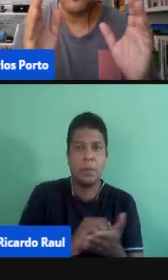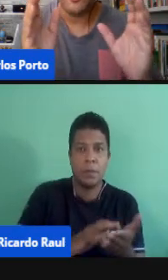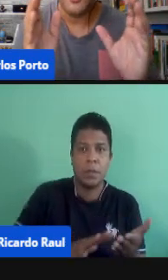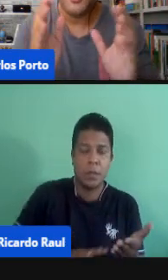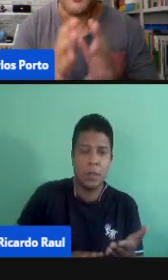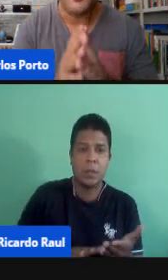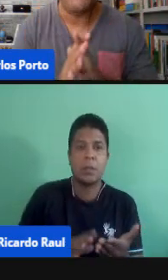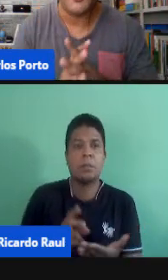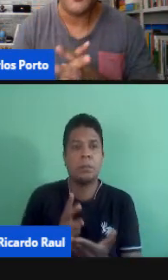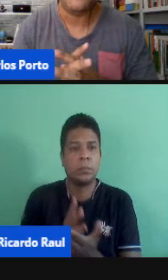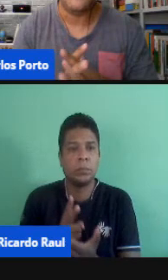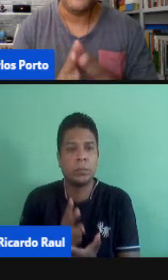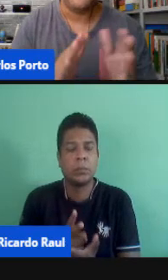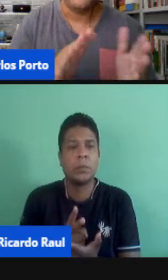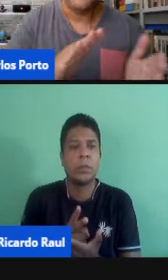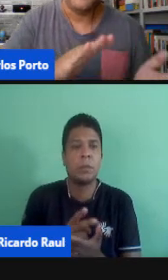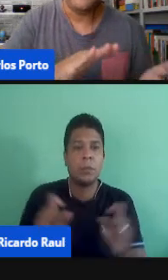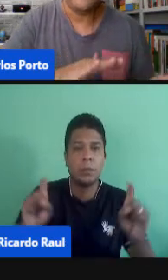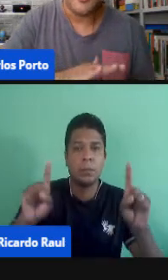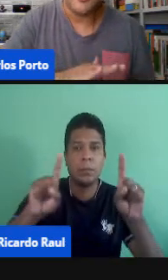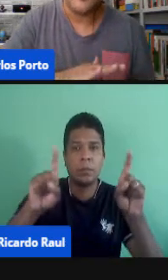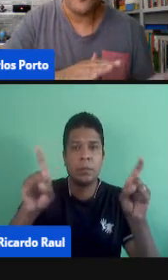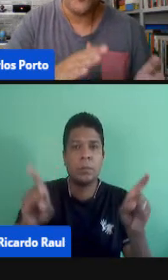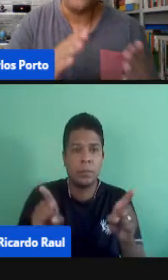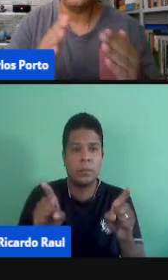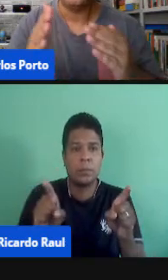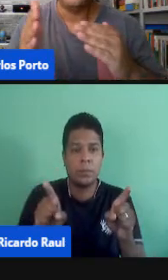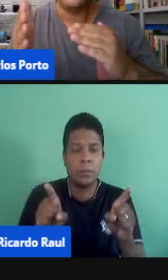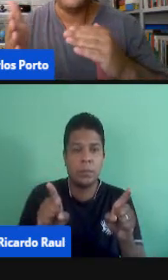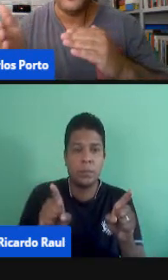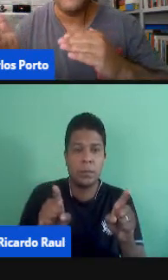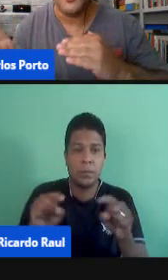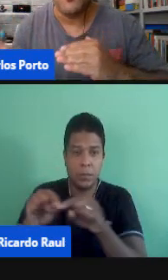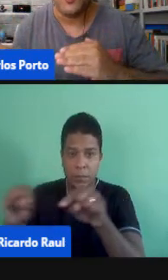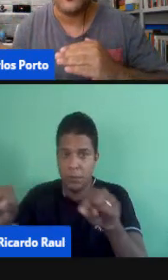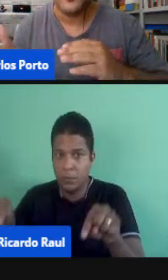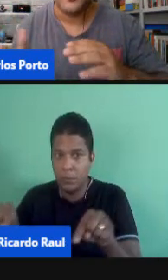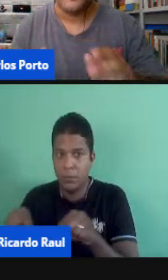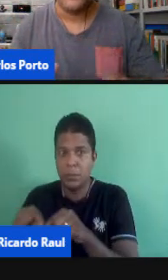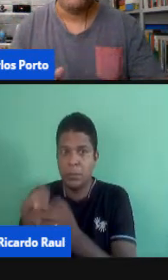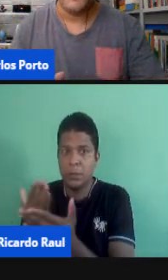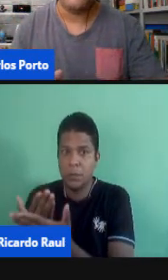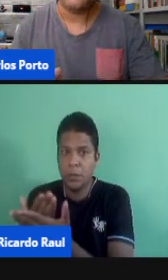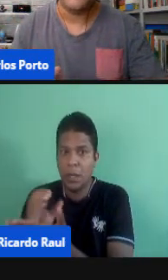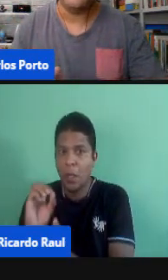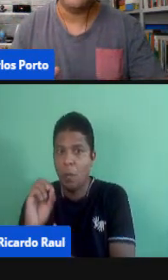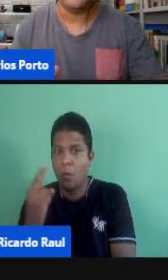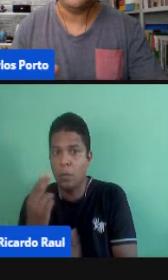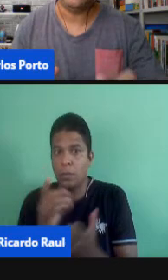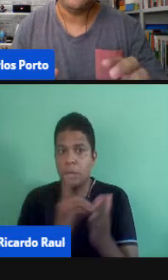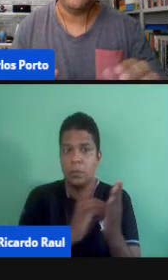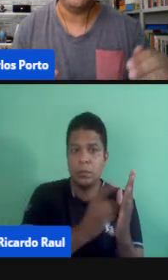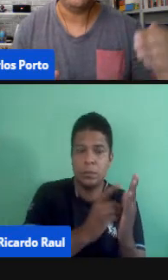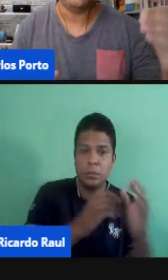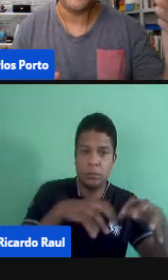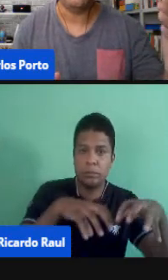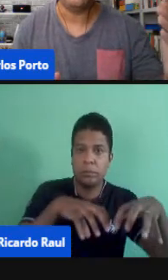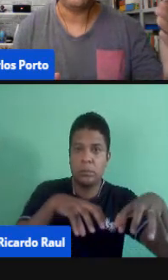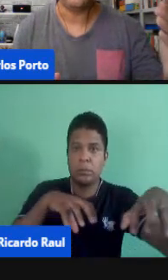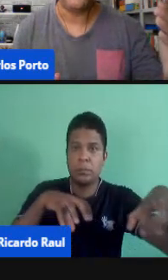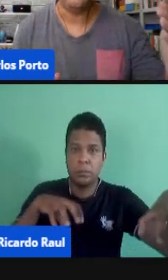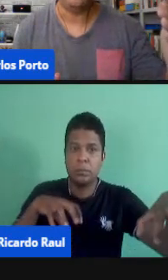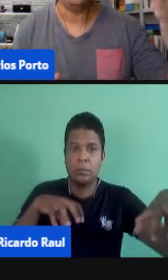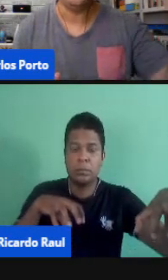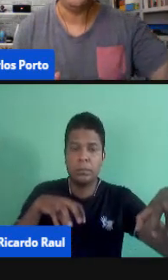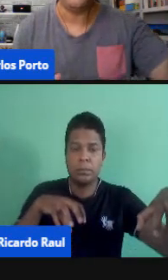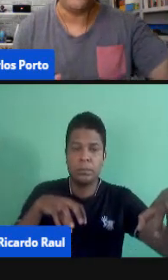sempre eu deixo ali em parênteses, em sala ou no sistema remoto. Pensando que se nós